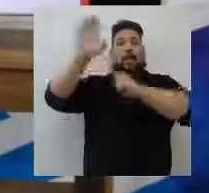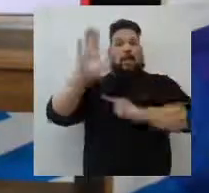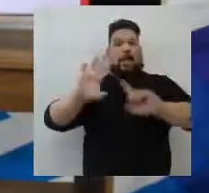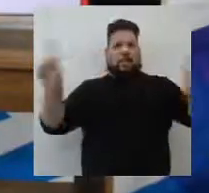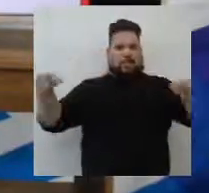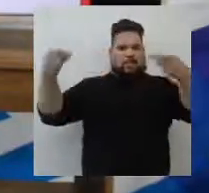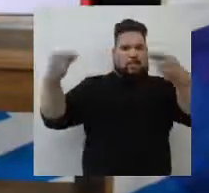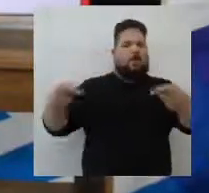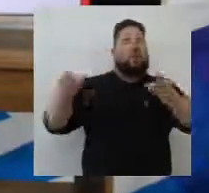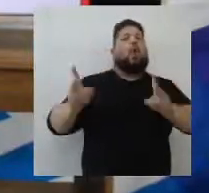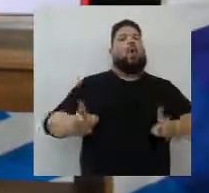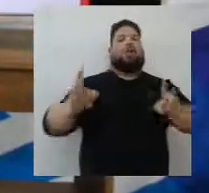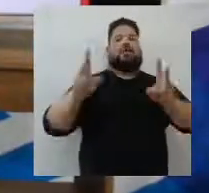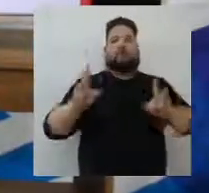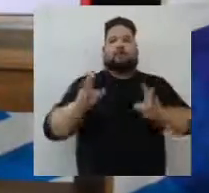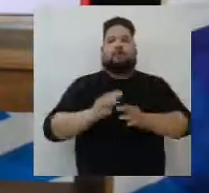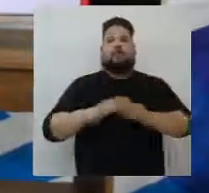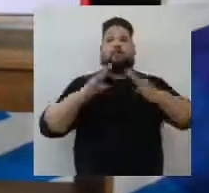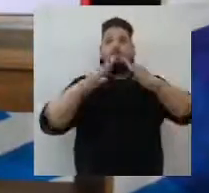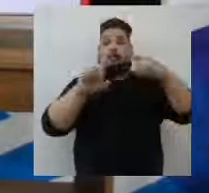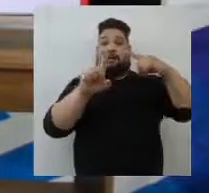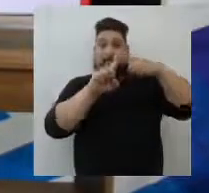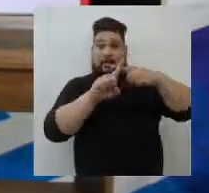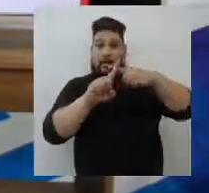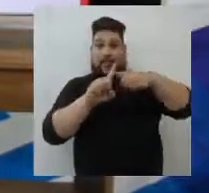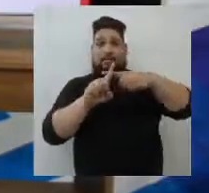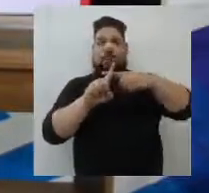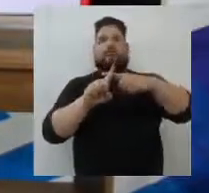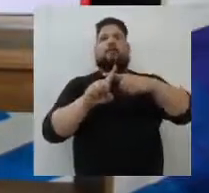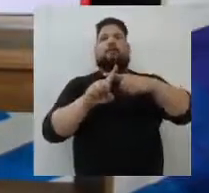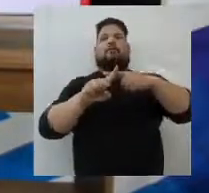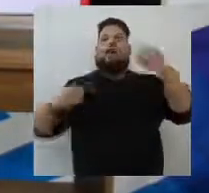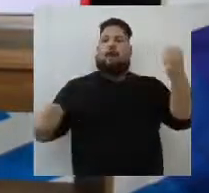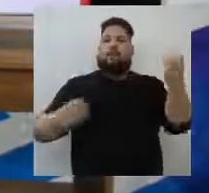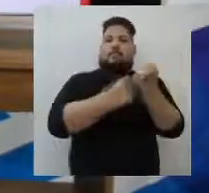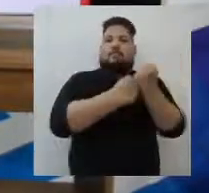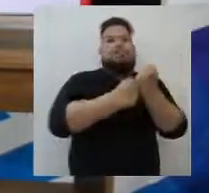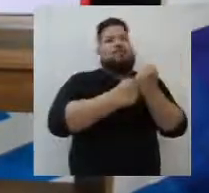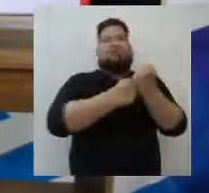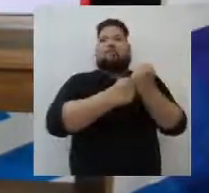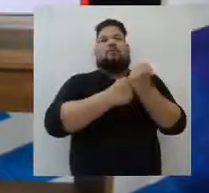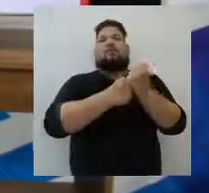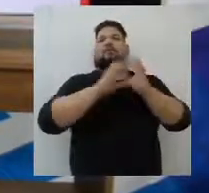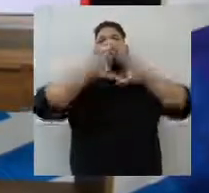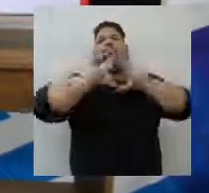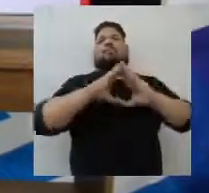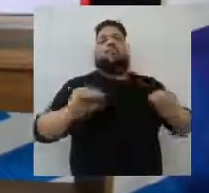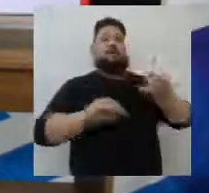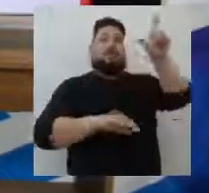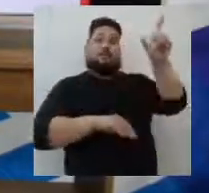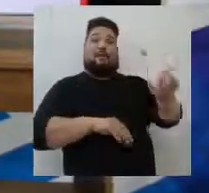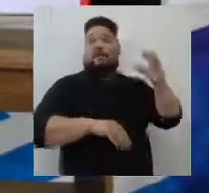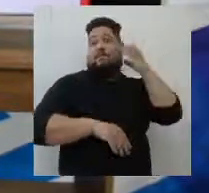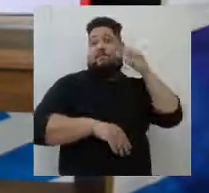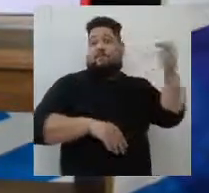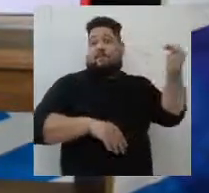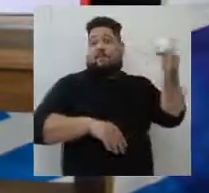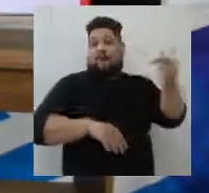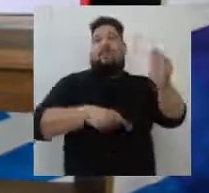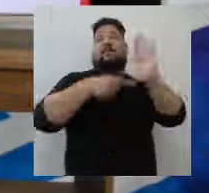A Igreja deixa de dar seu apoio para Dom Pedro, para o Segundo